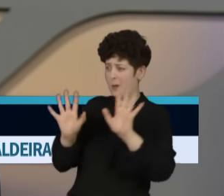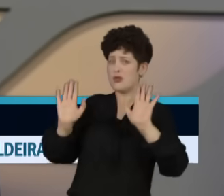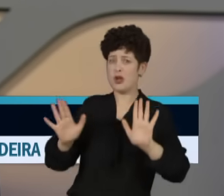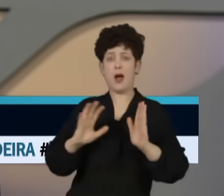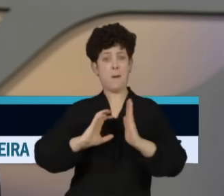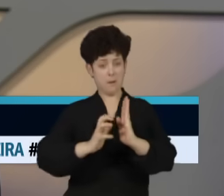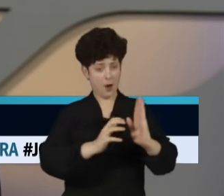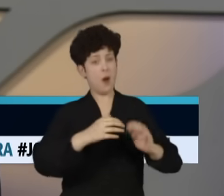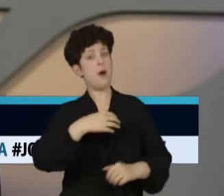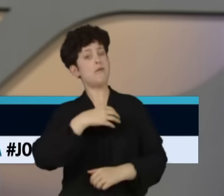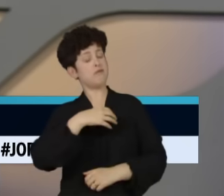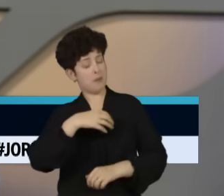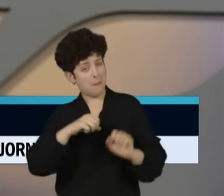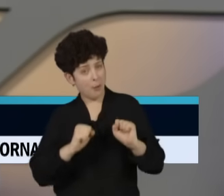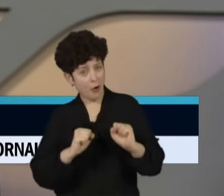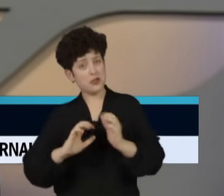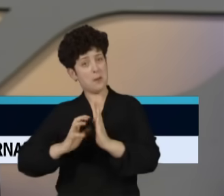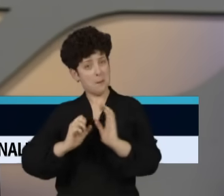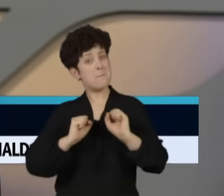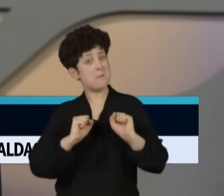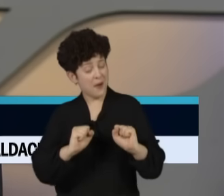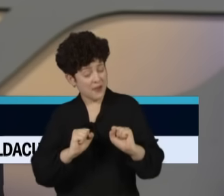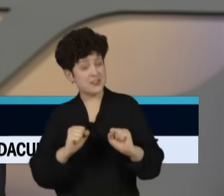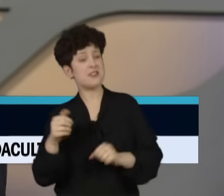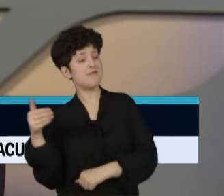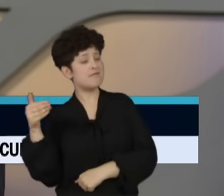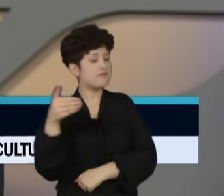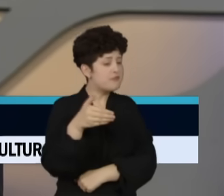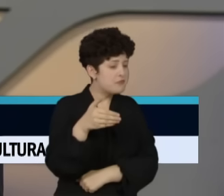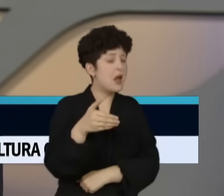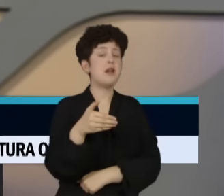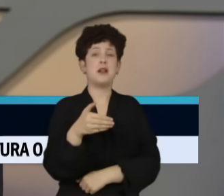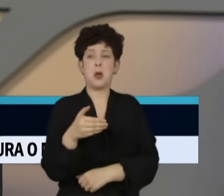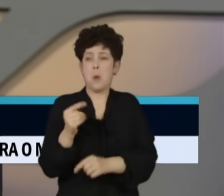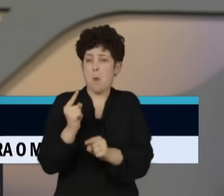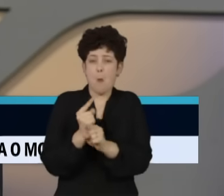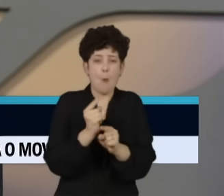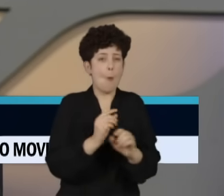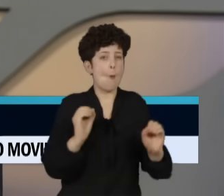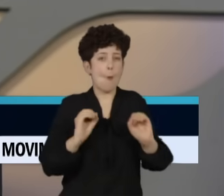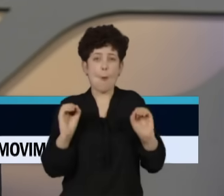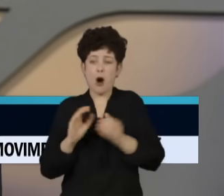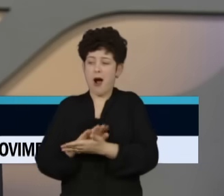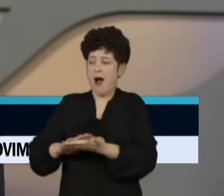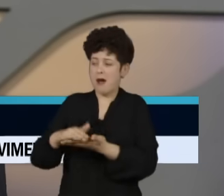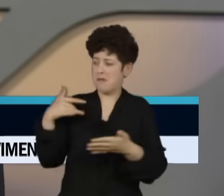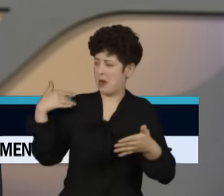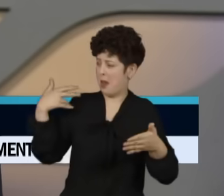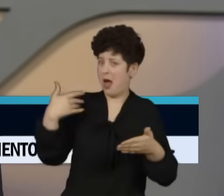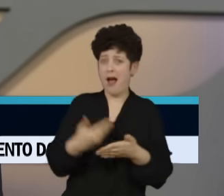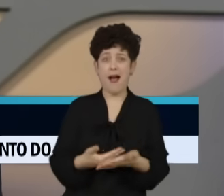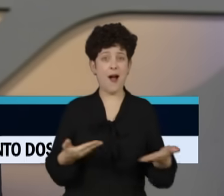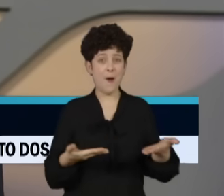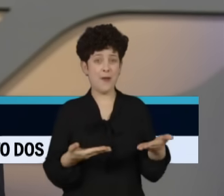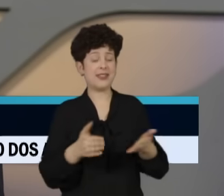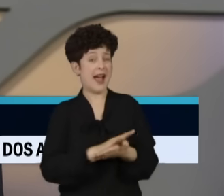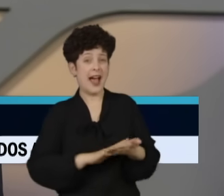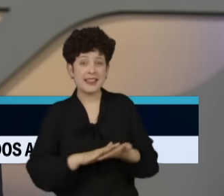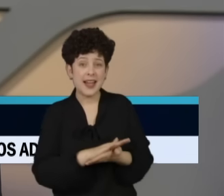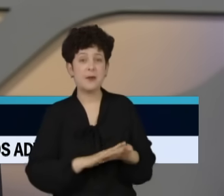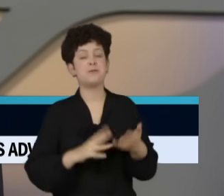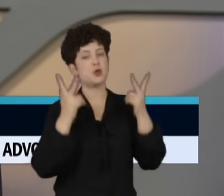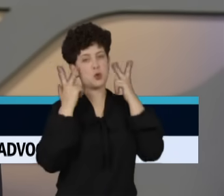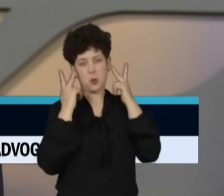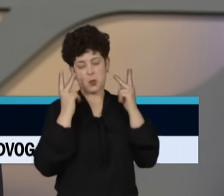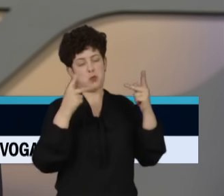partidos políticos, fizeram a verificação e ninguém achou nada de de errado durante esse tempo todo. Eh, normalmente o